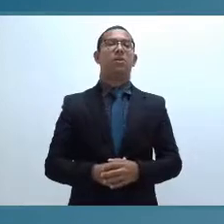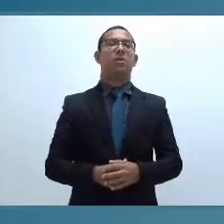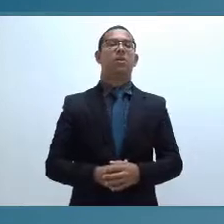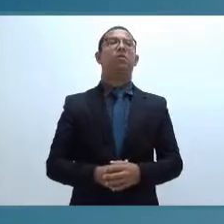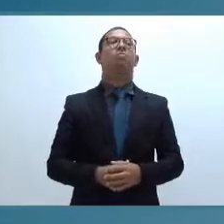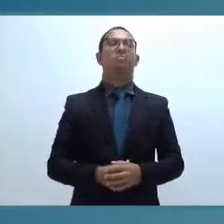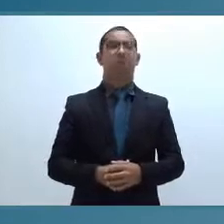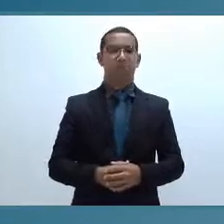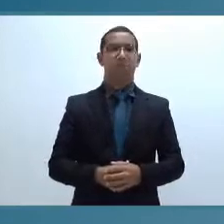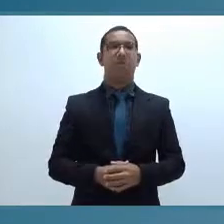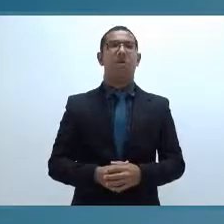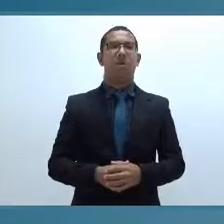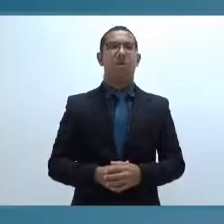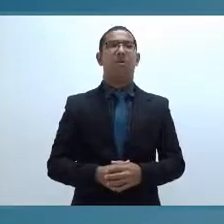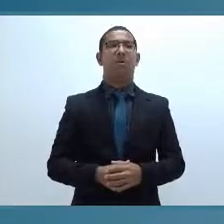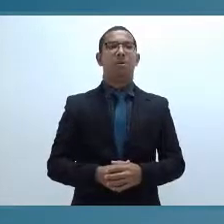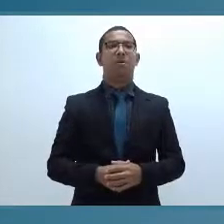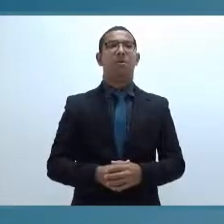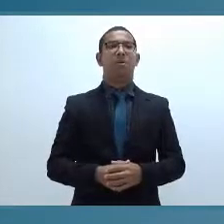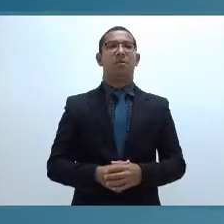corregedora.